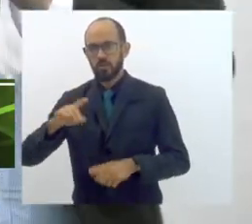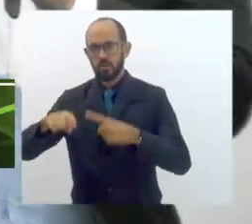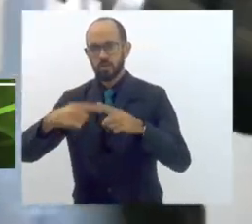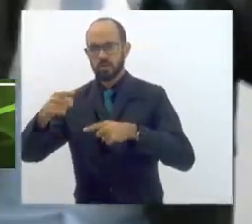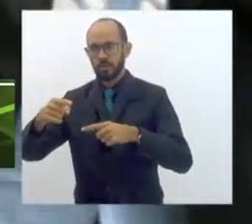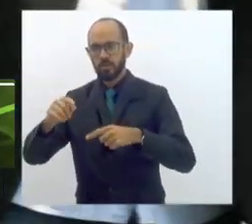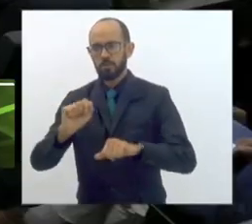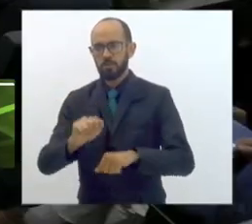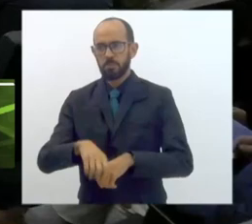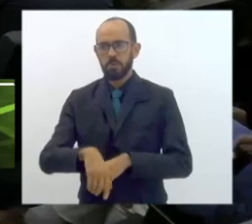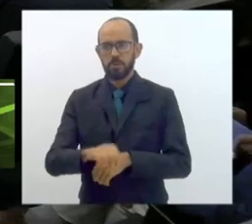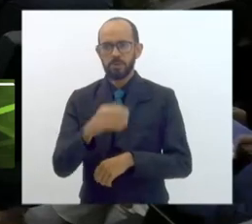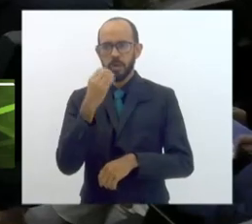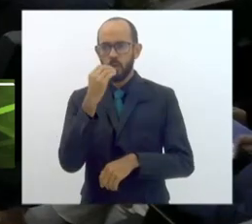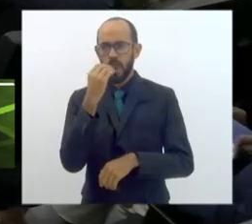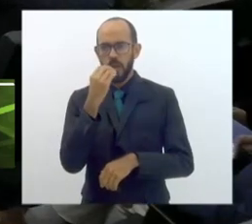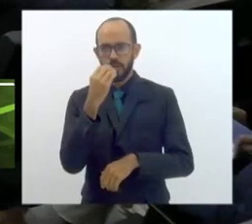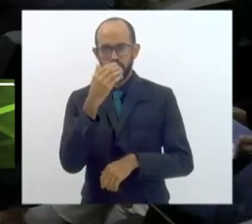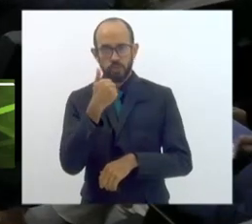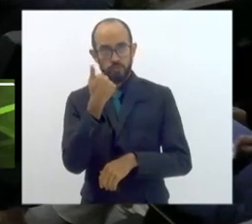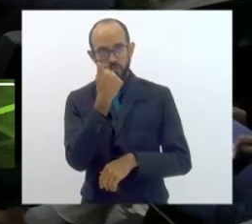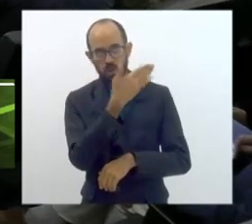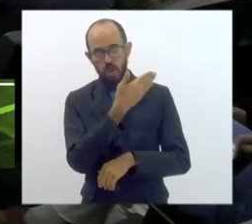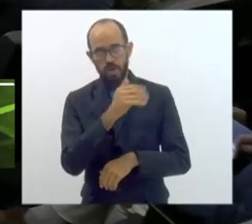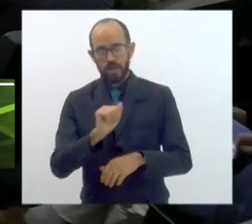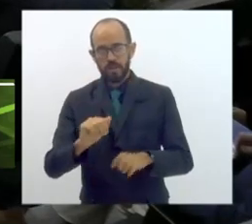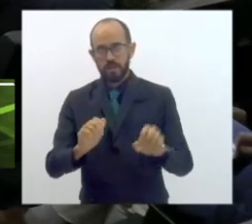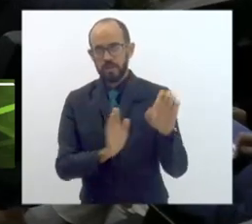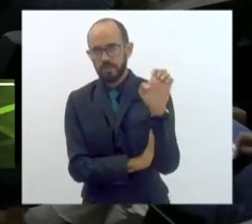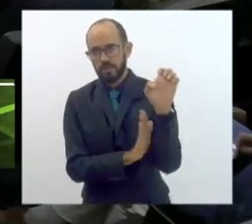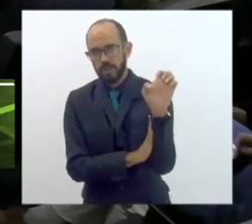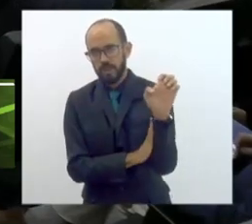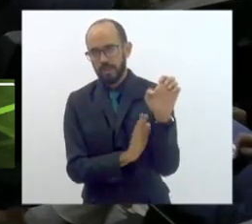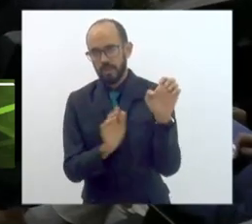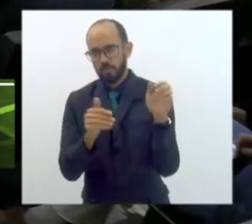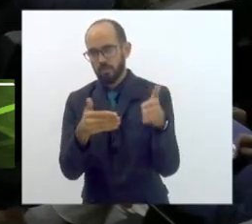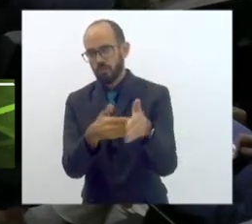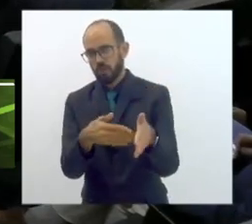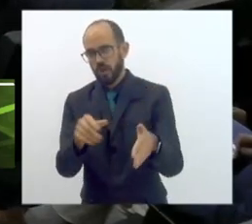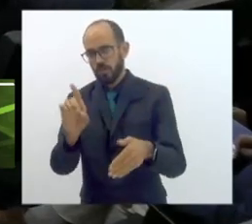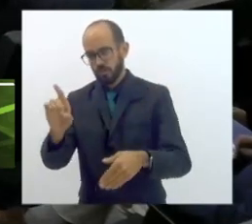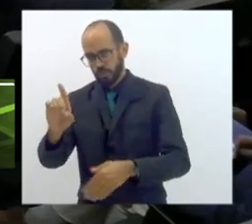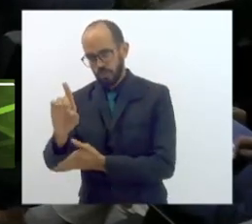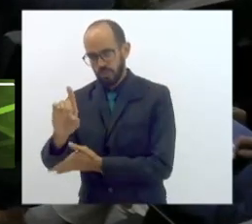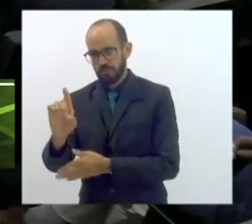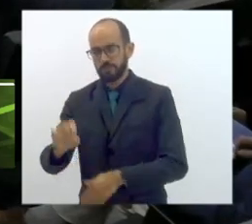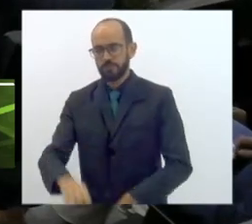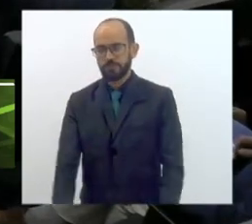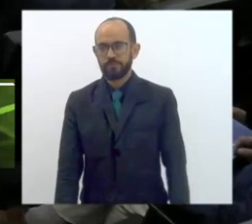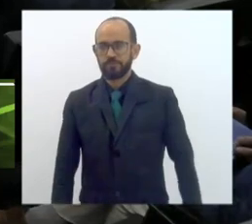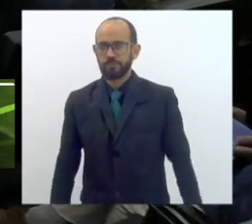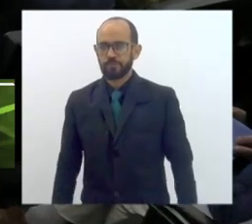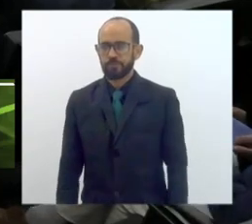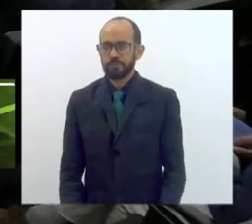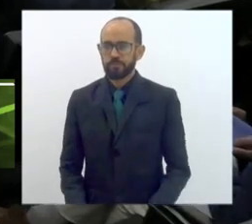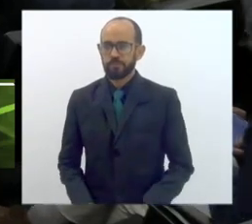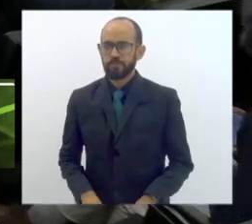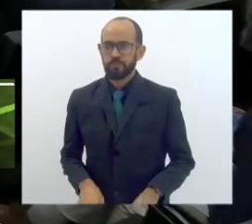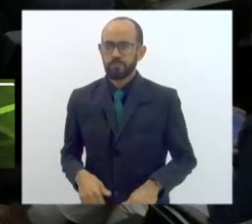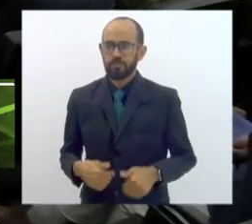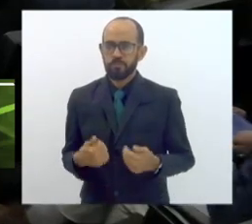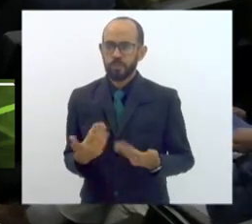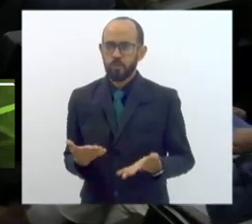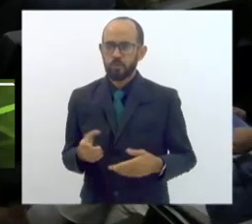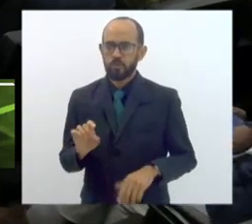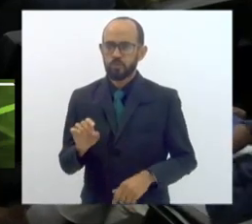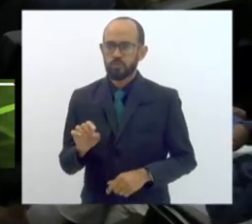após, o branchezinho que eu falei para vocês aqui, à esquerda, final, à direita. À esquerda, de novo. Só para confirmar,